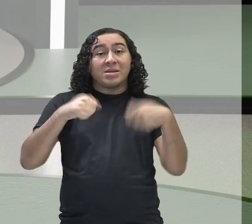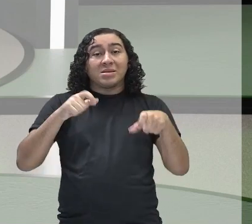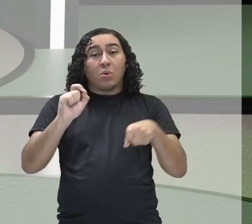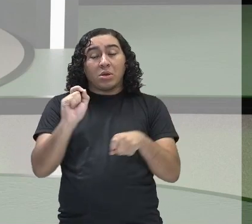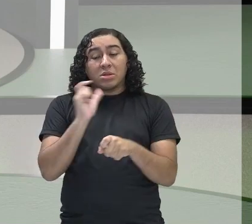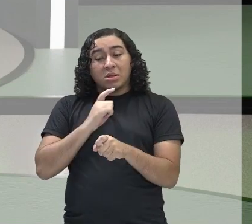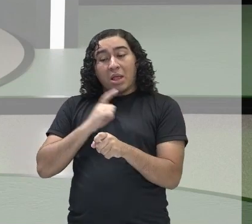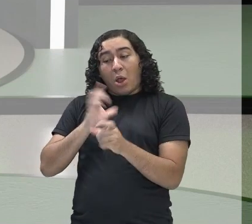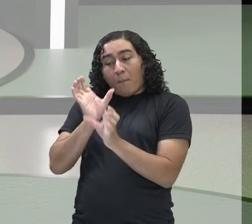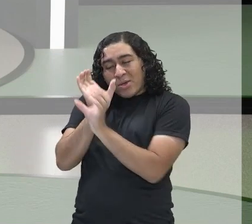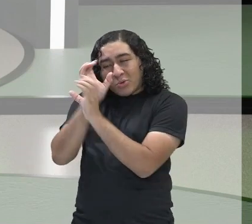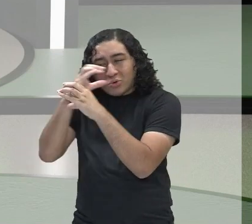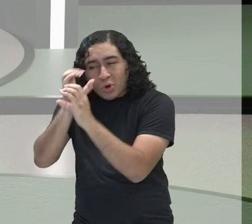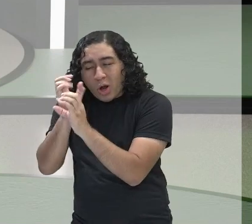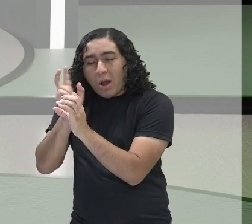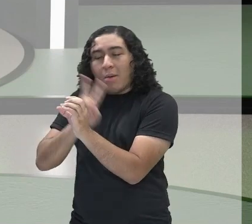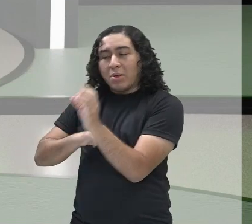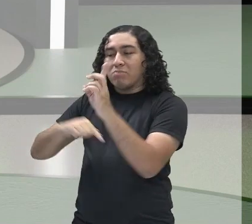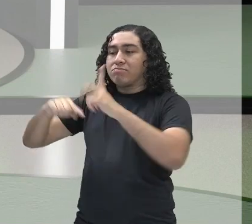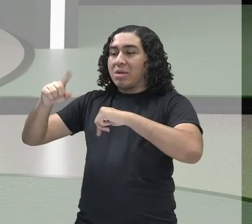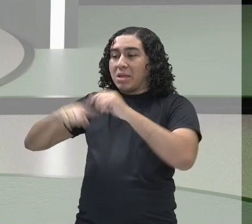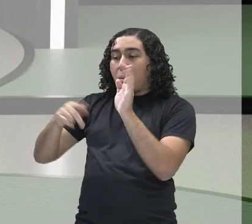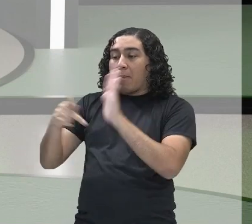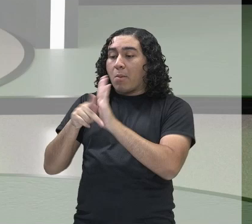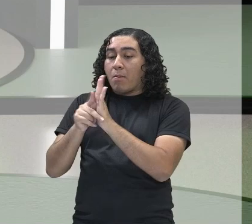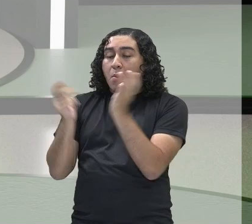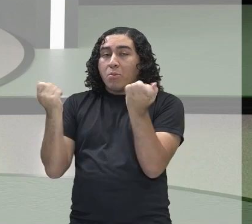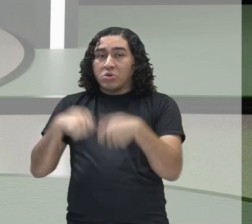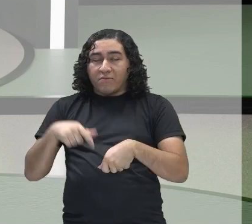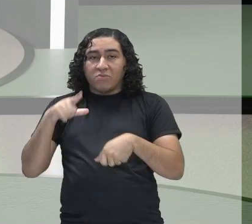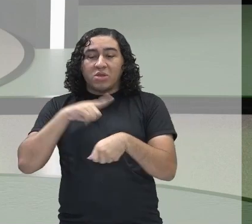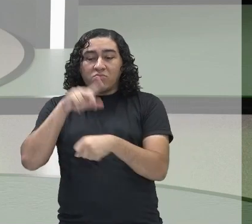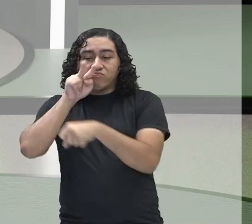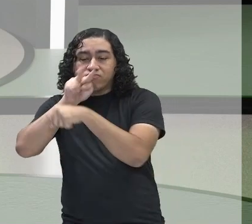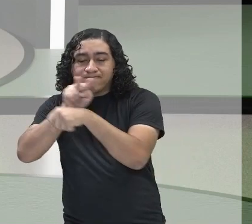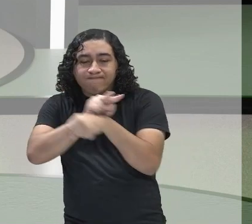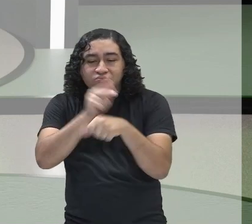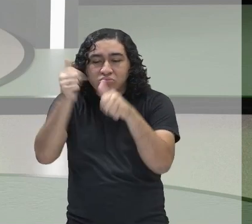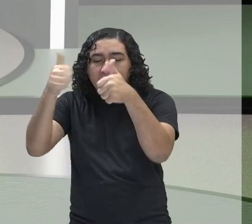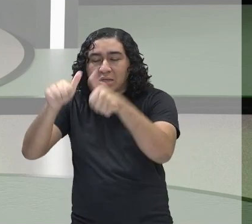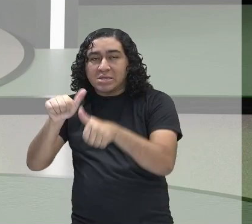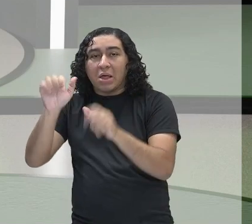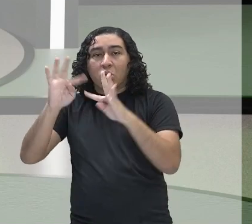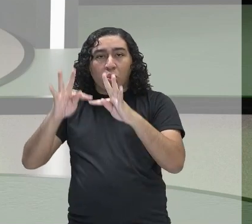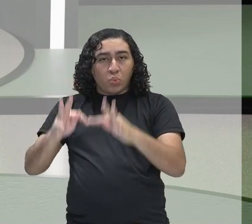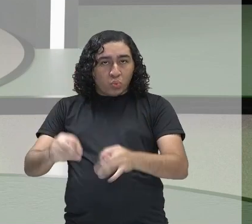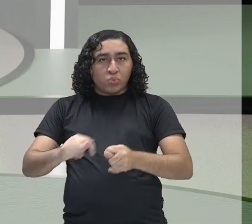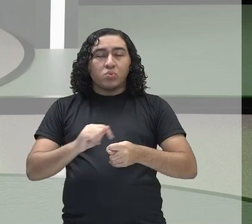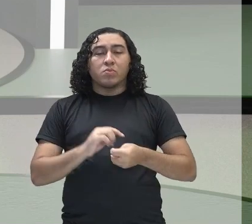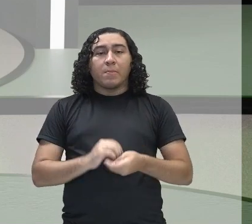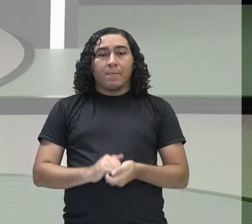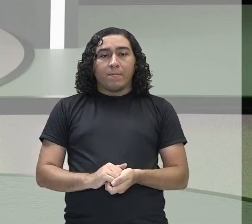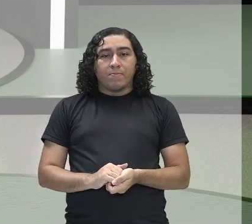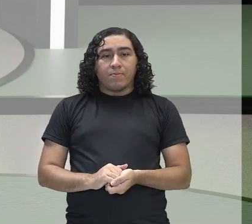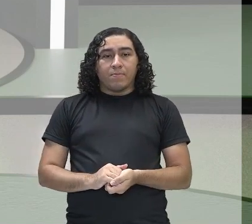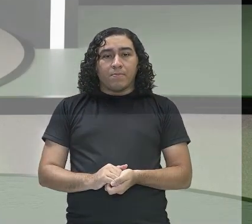microscópio né que é um instrumento de laboratório para que a gente sig analisar esses microrganismos a gente já Pensa